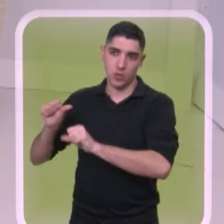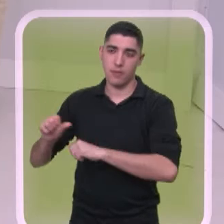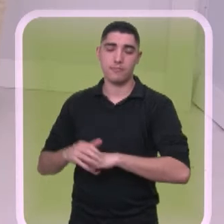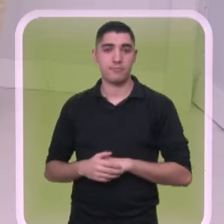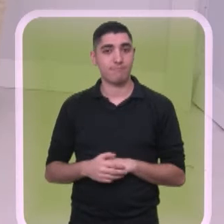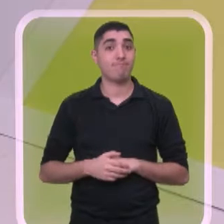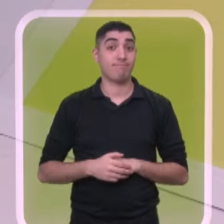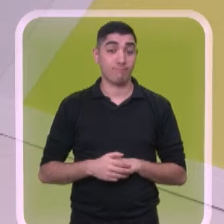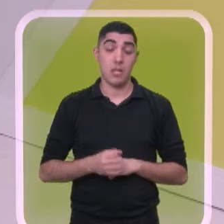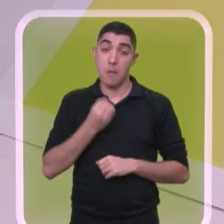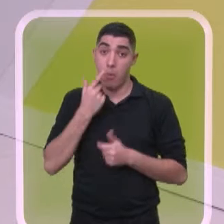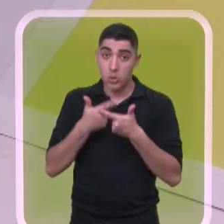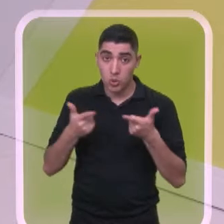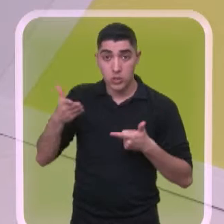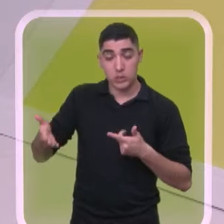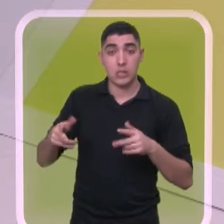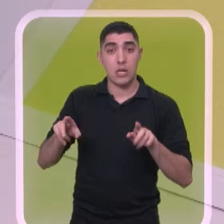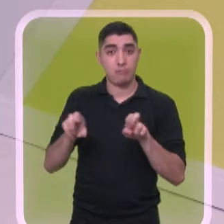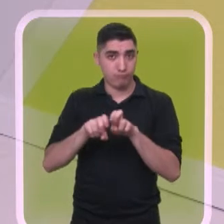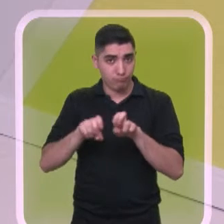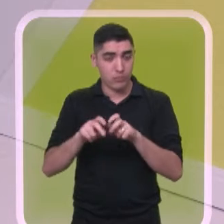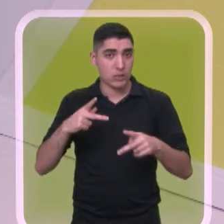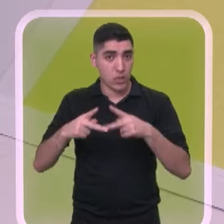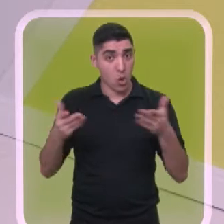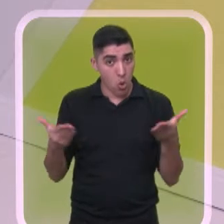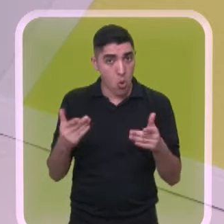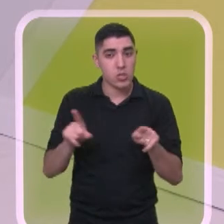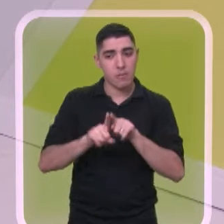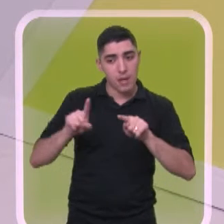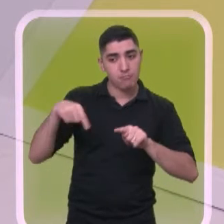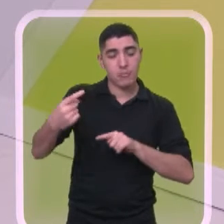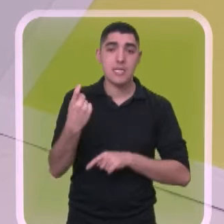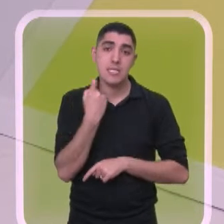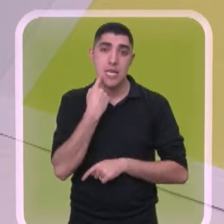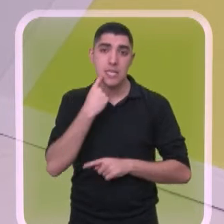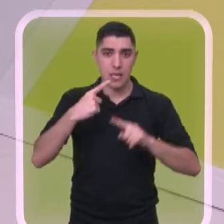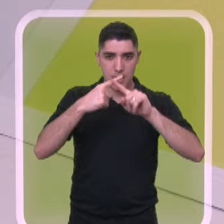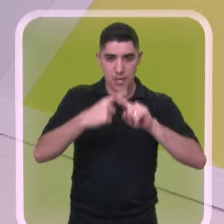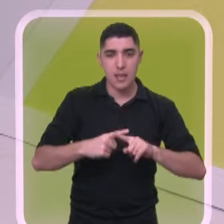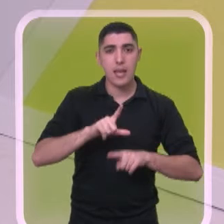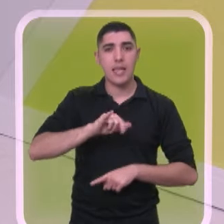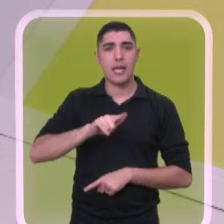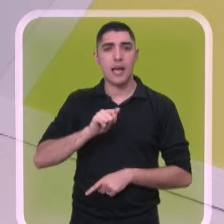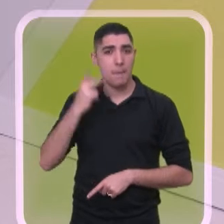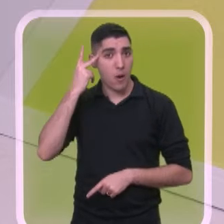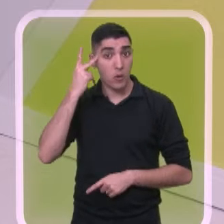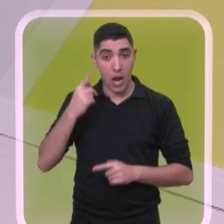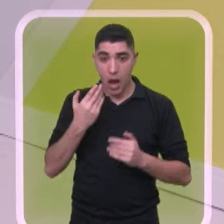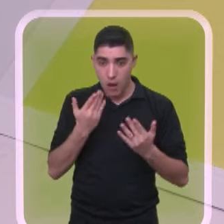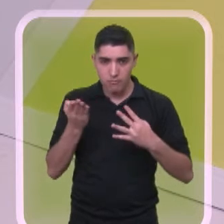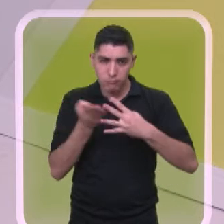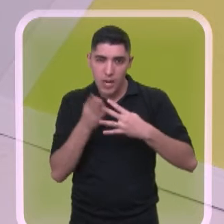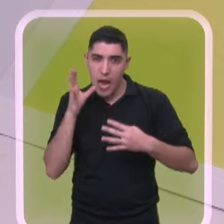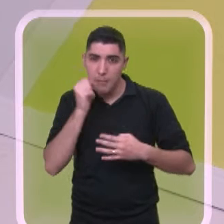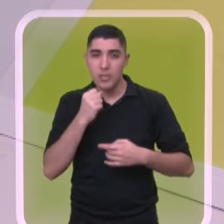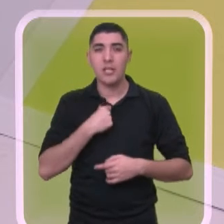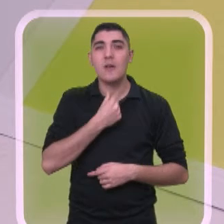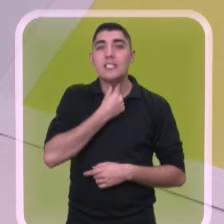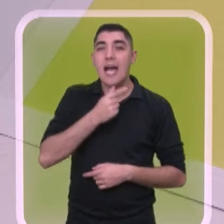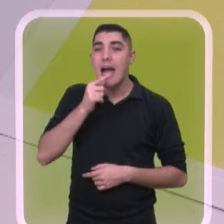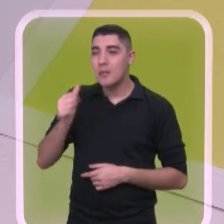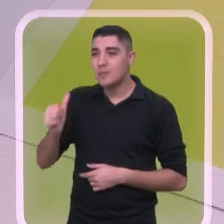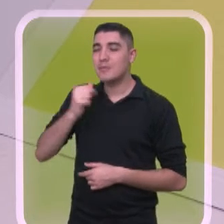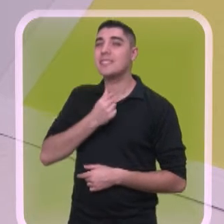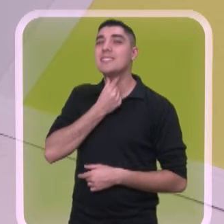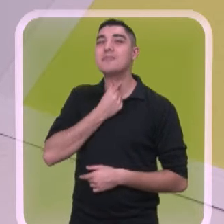Muito bem, sorte para o São José hoje e na próxima sexta-feira pela Liga Paulista. A gente vai para um breve intervalo, vou tomar uma água para azeitar